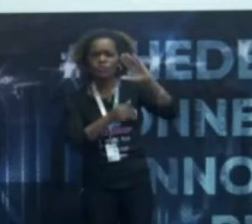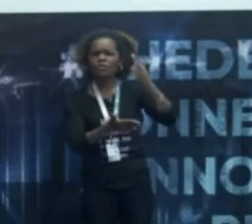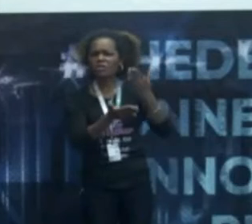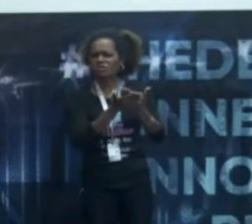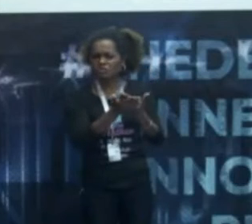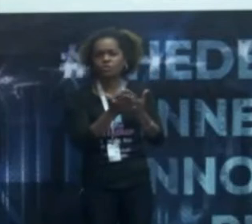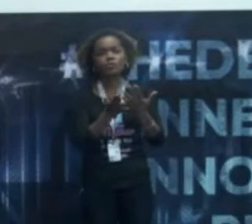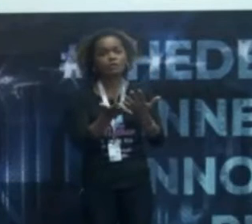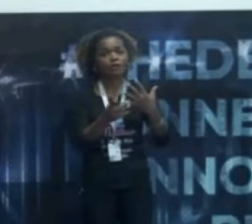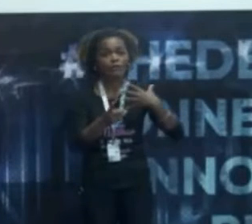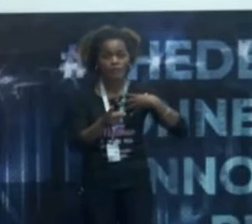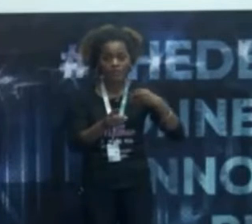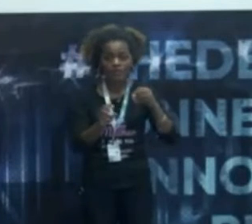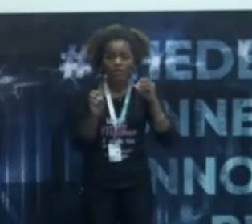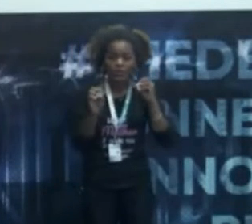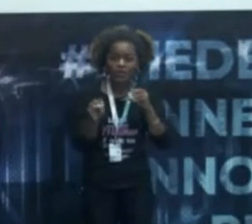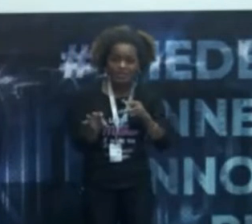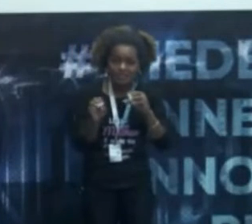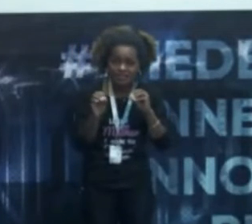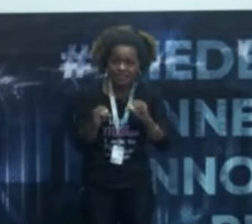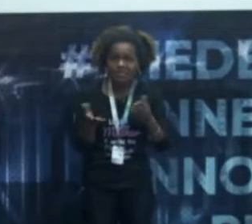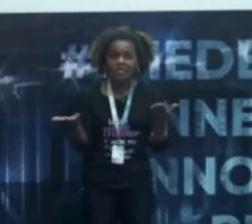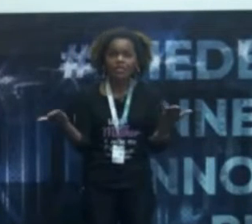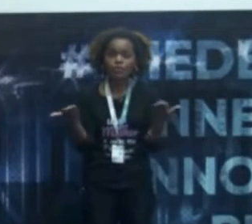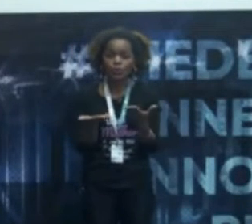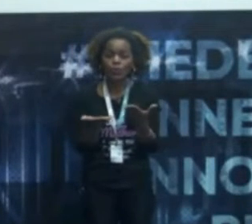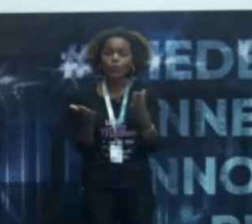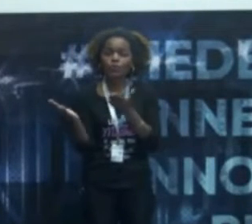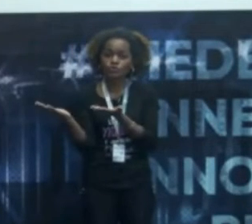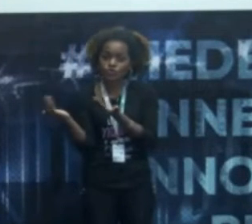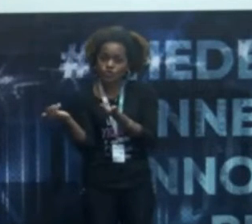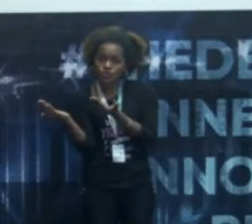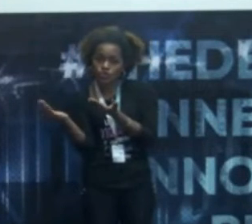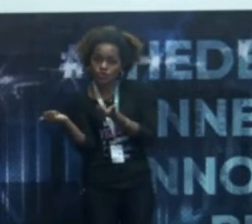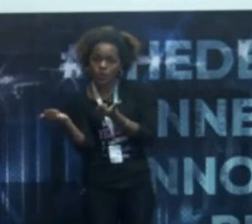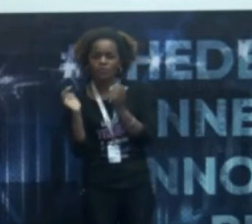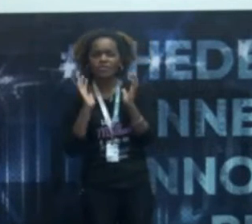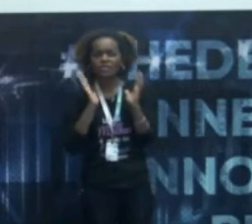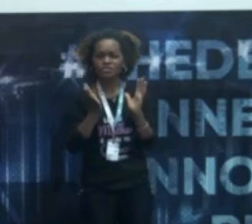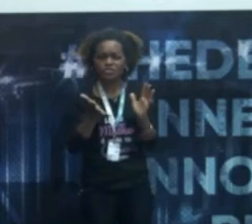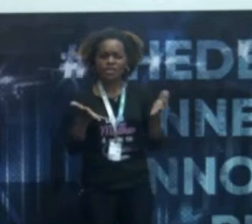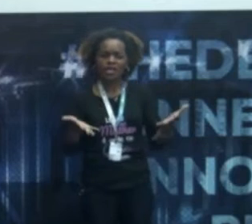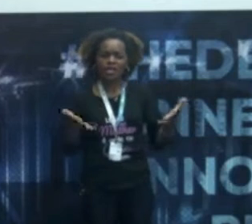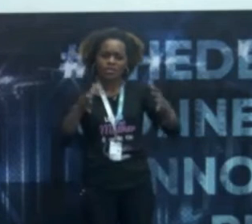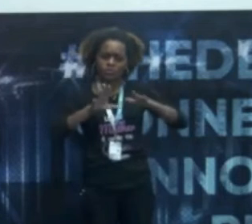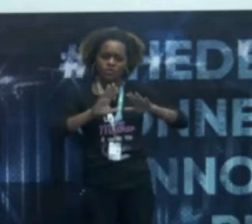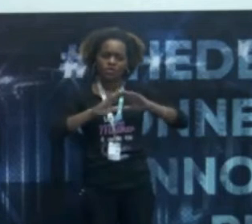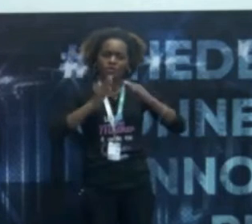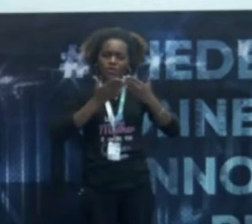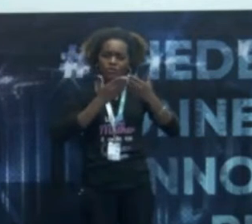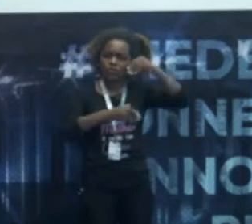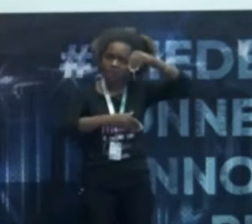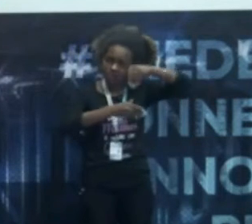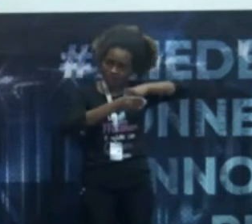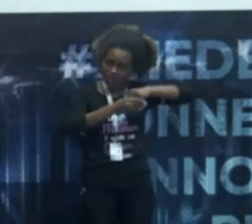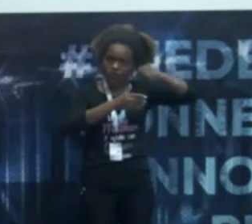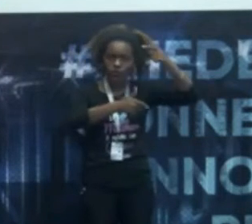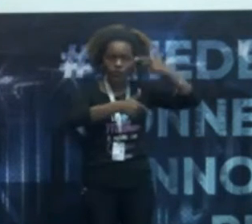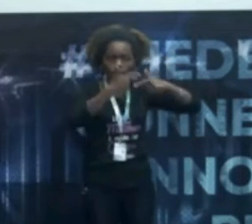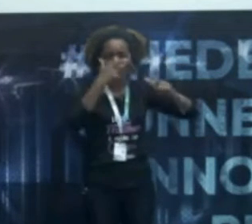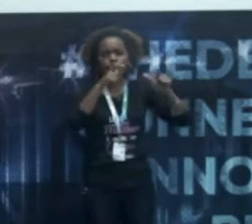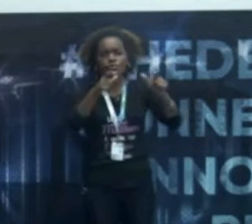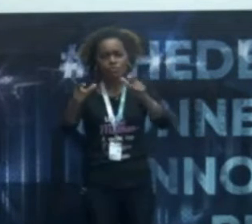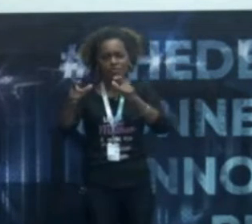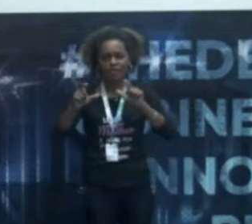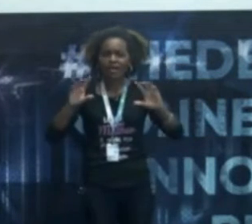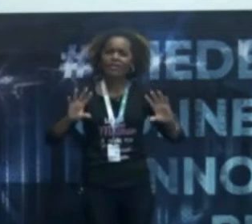filhos, esses jovens que vêm hoje em dia já com muita inclusão dentro das escolas, mesmo em outros lugares, em festas e tudo